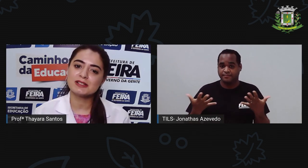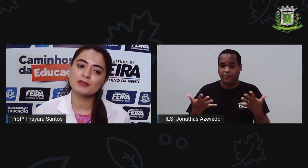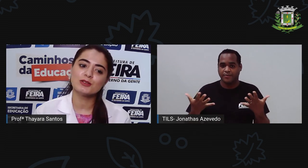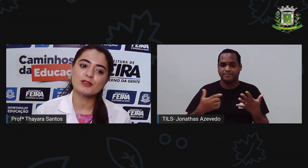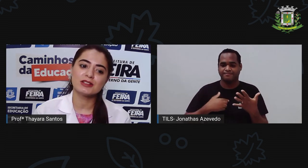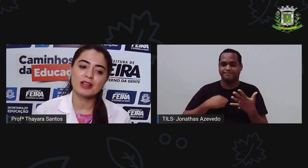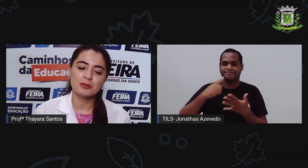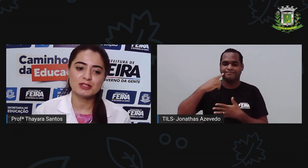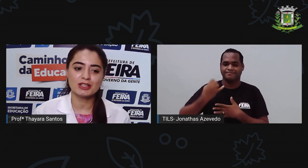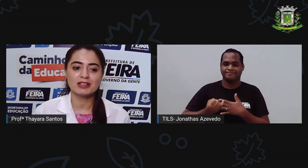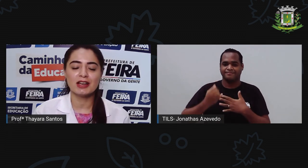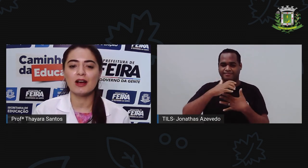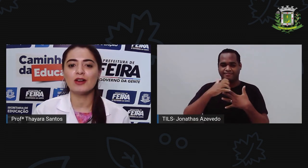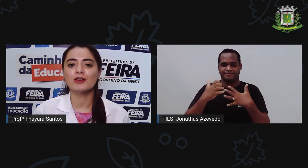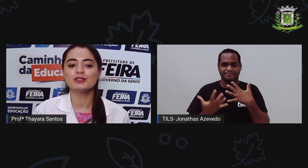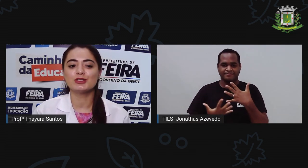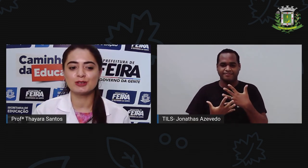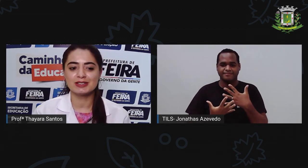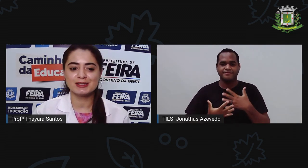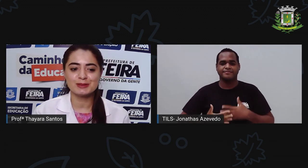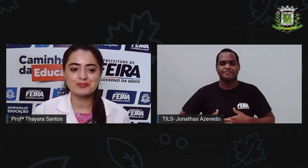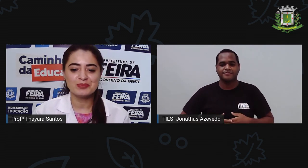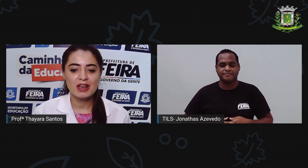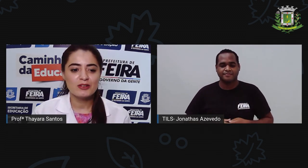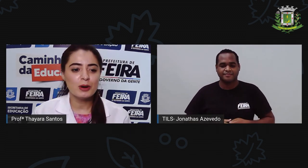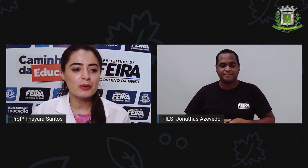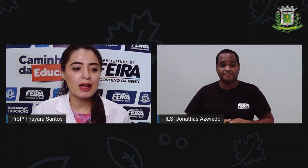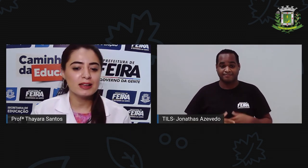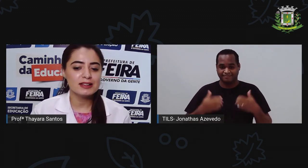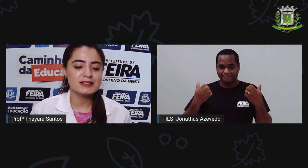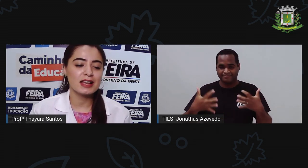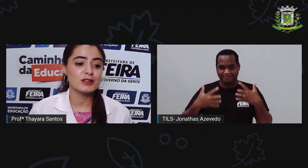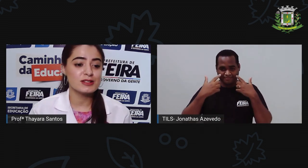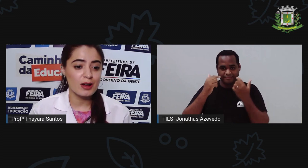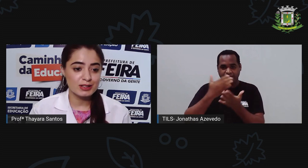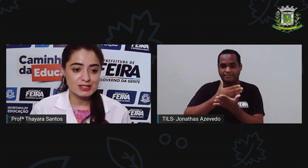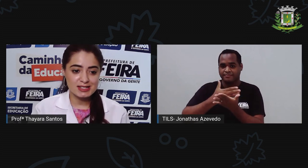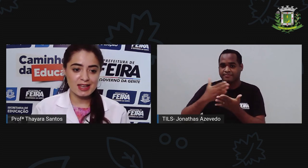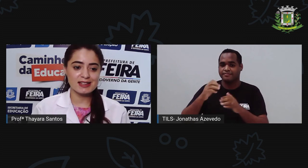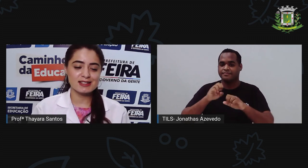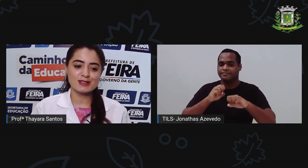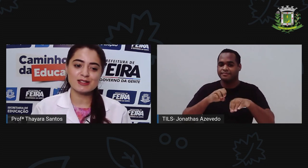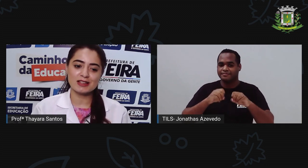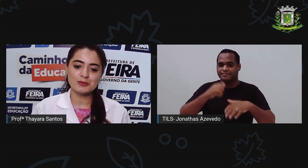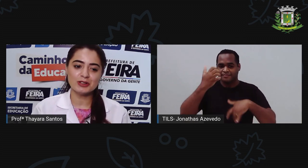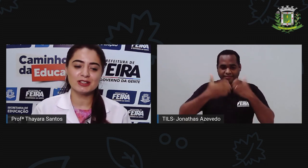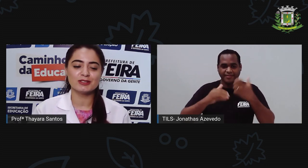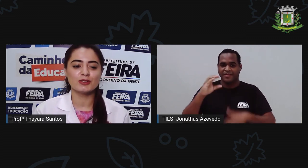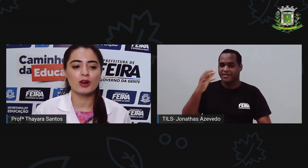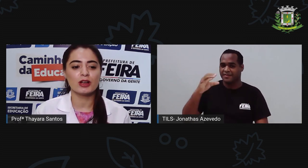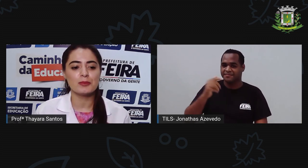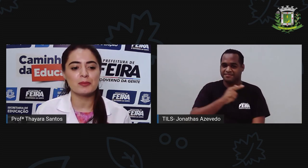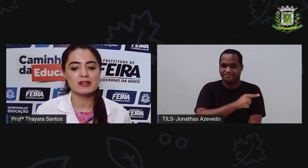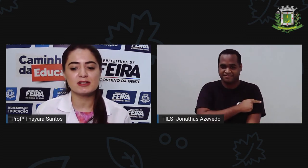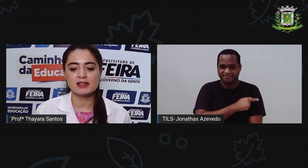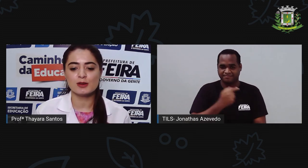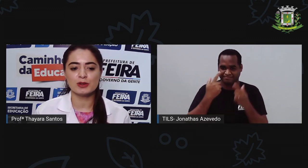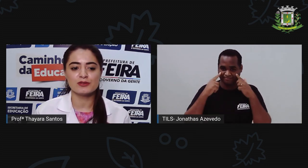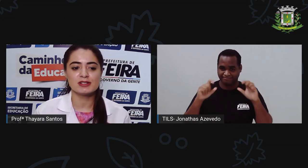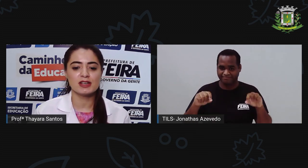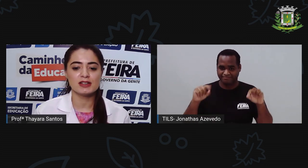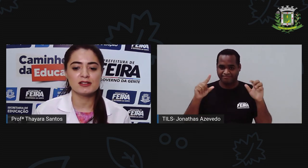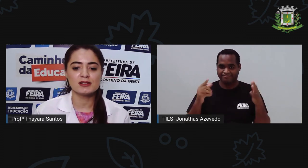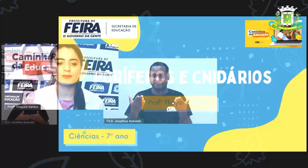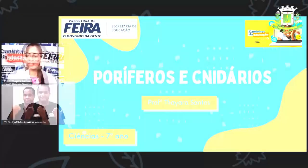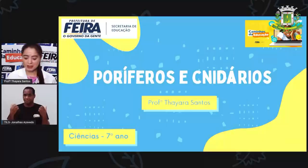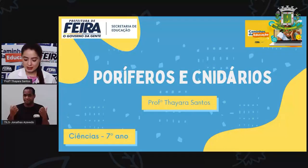participação do nosso intérprete aqui na aula, o Jônatas. Vamos lá iniciar nossa aula de Ciências do sétimo ano. Coloco a minha apresentação